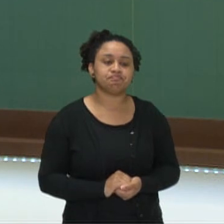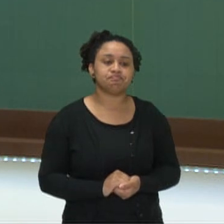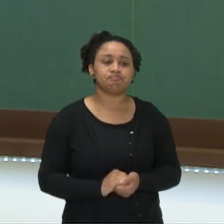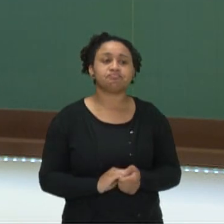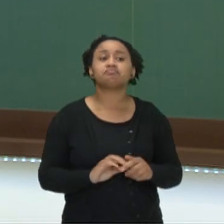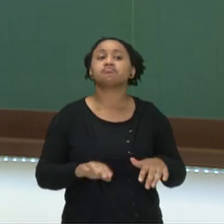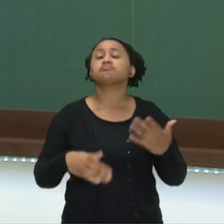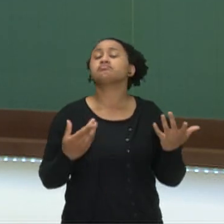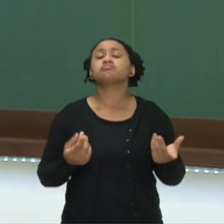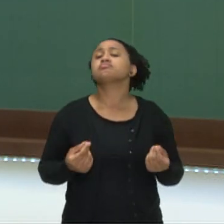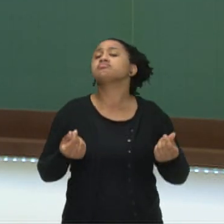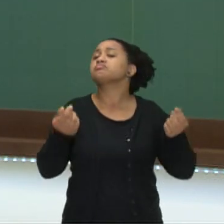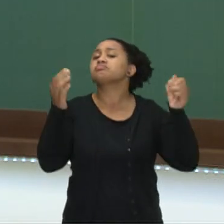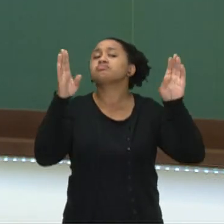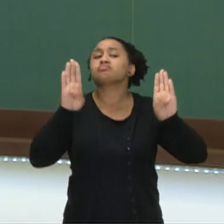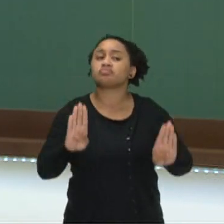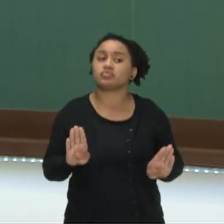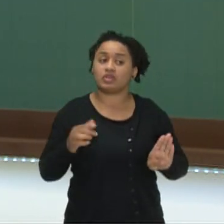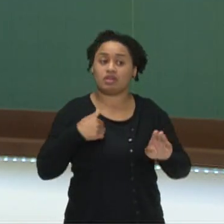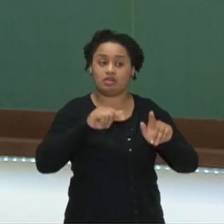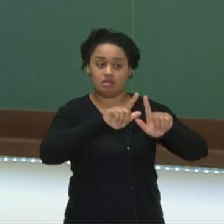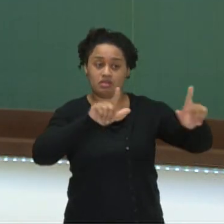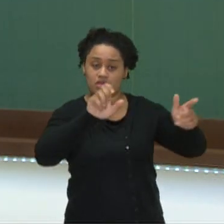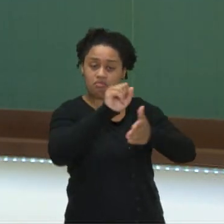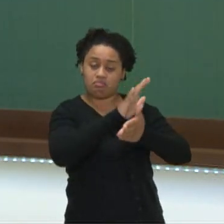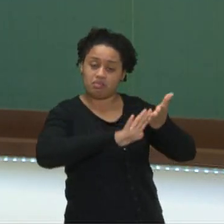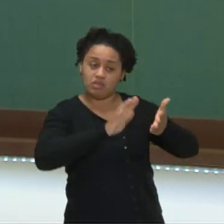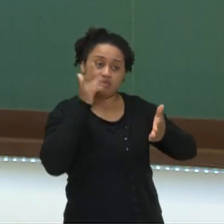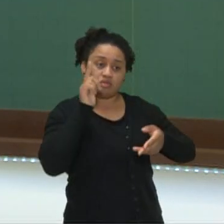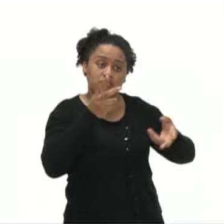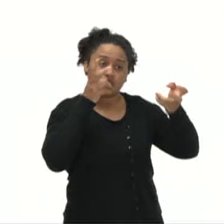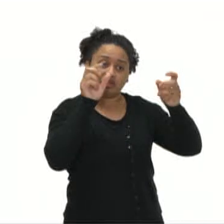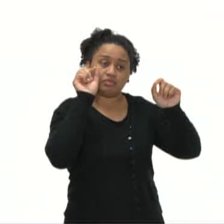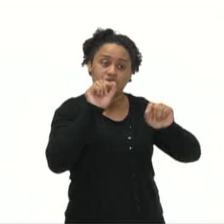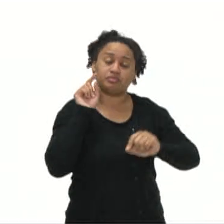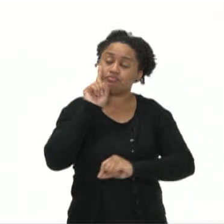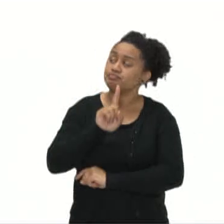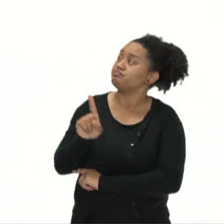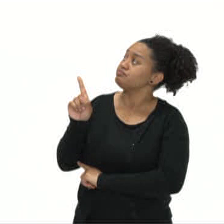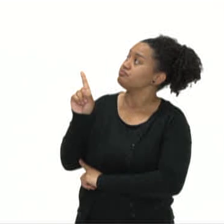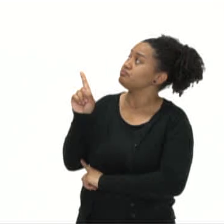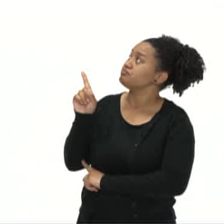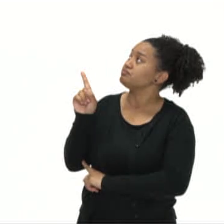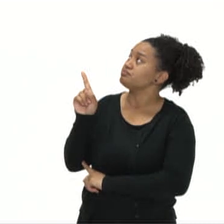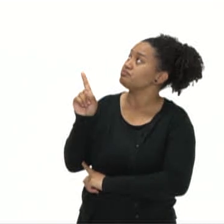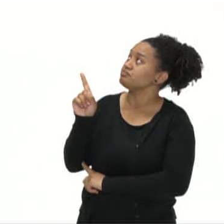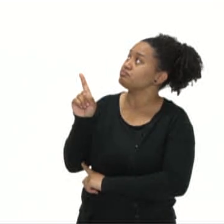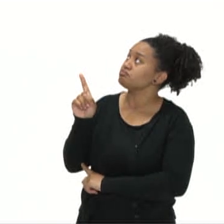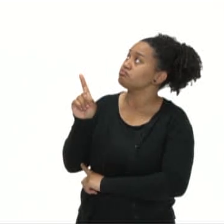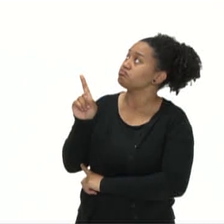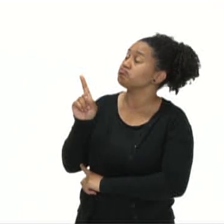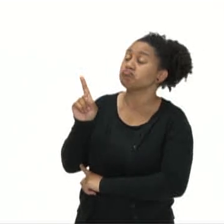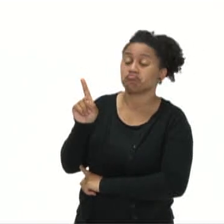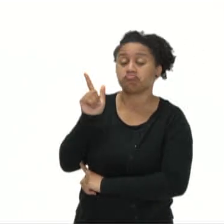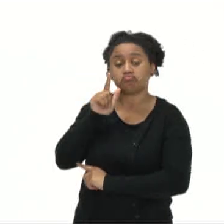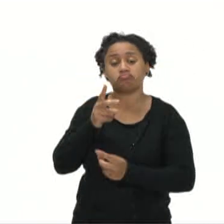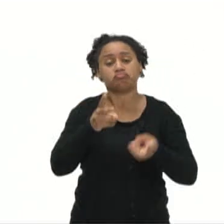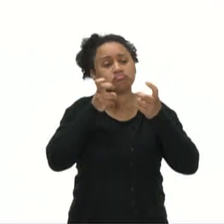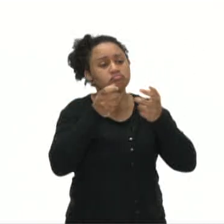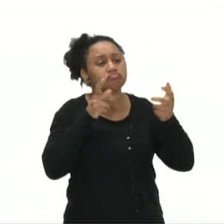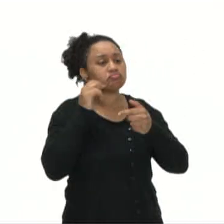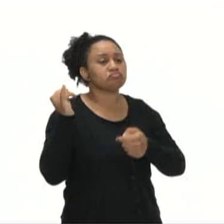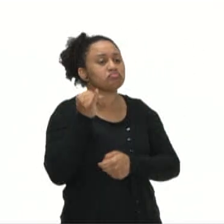E o burguês, então, pessoal, na cena a gente vê, né, elementos importantes que são retratados, né,